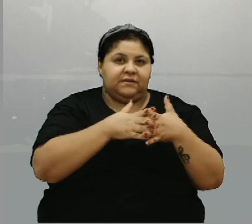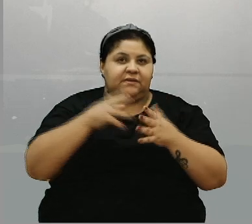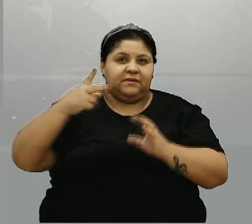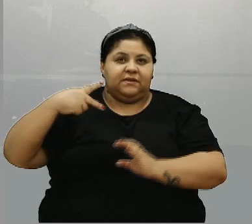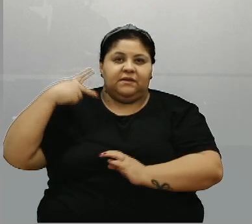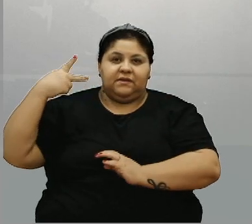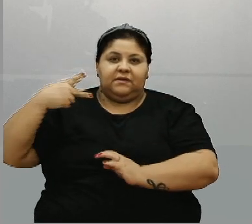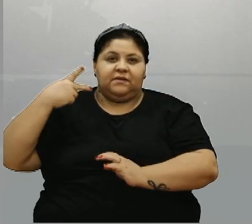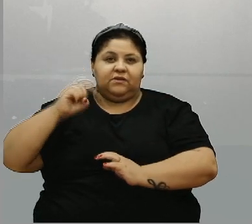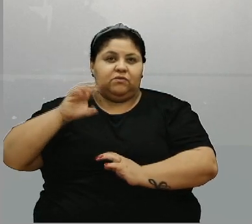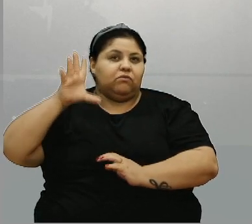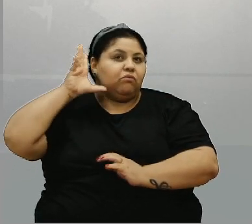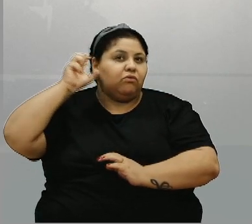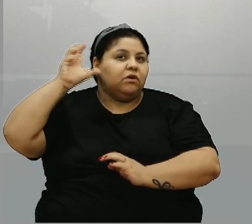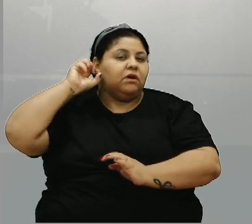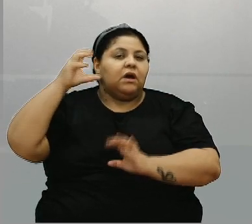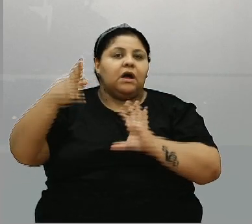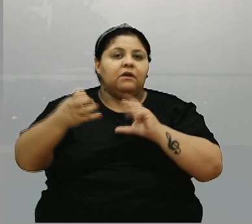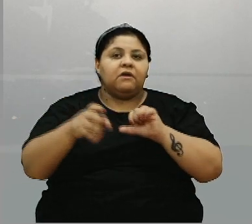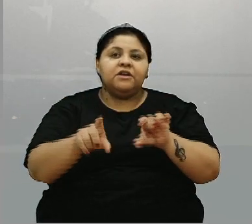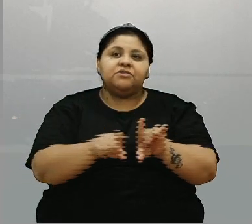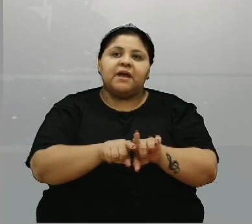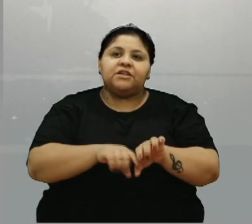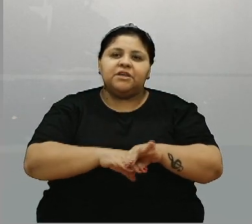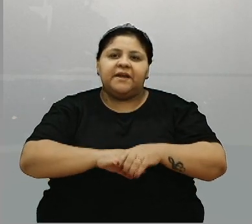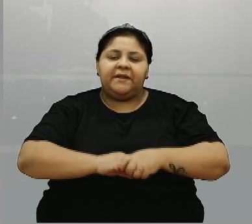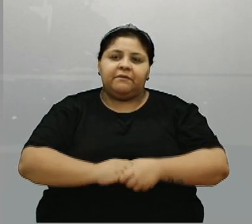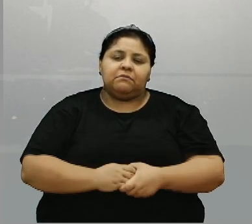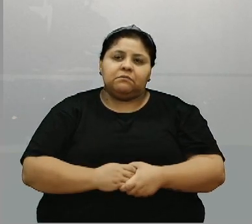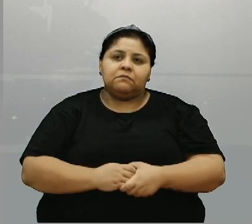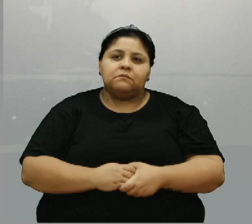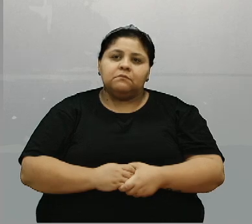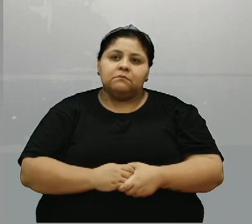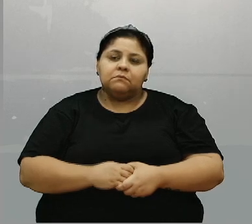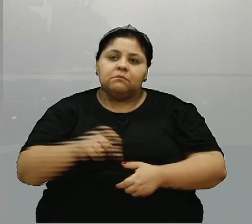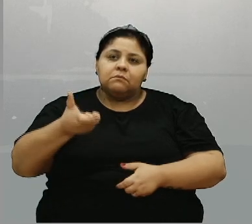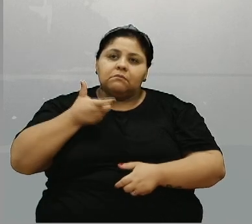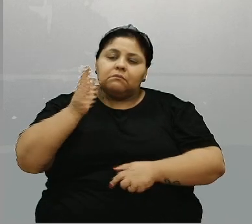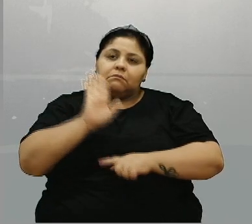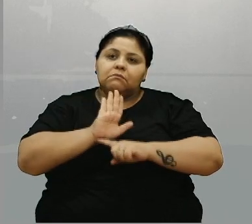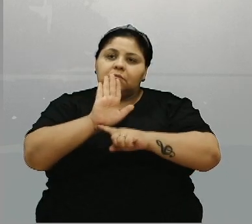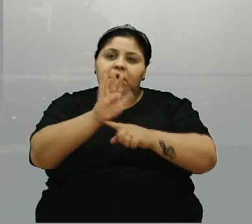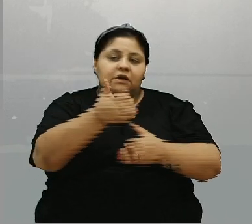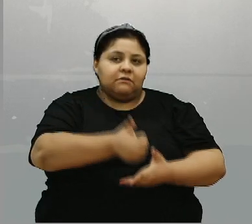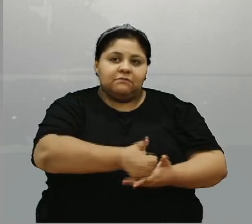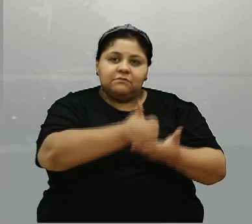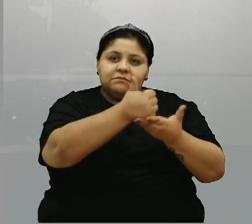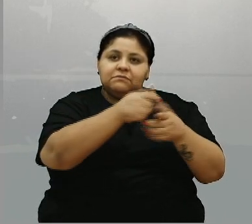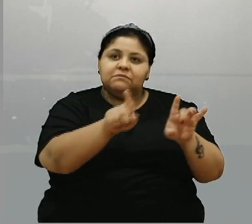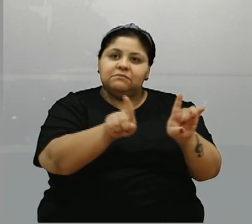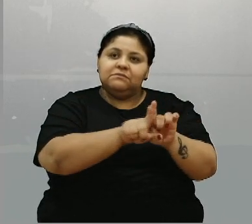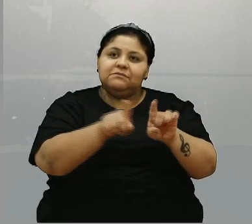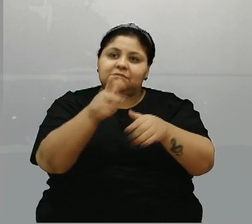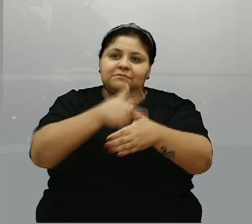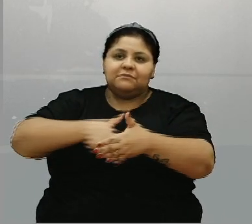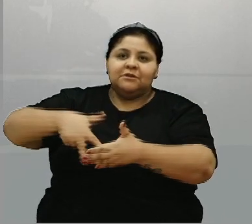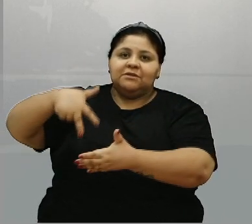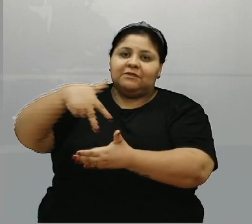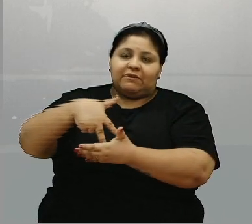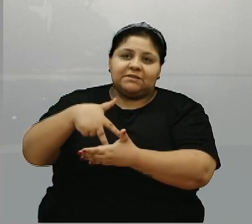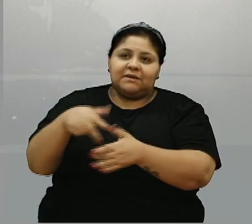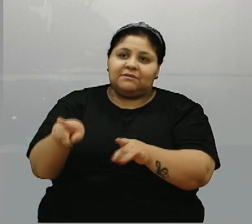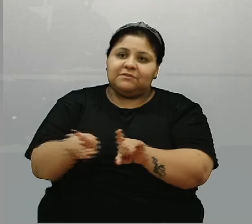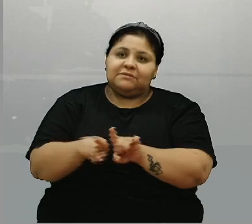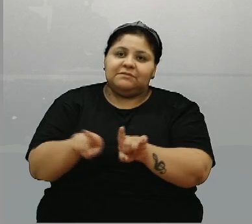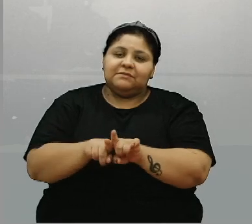só ouço xingamento, mas tudo bem. De qualquer forma, eu quero ajudar, eu quero apoiar. Por isso eu estou vindo a essa tribuna, para dar voz